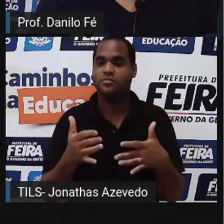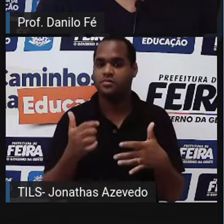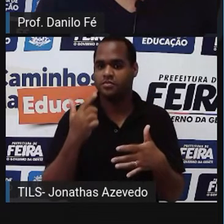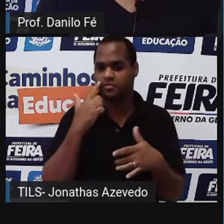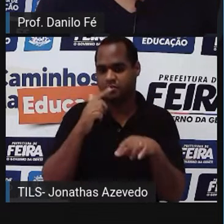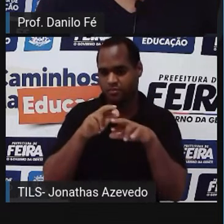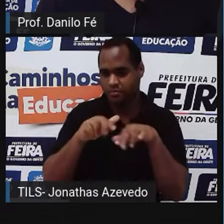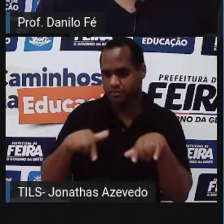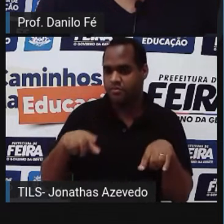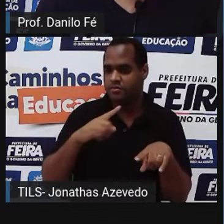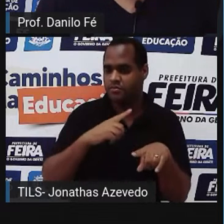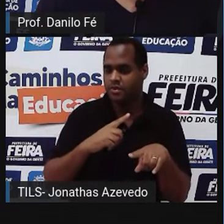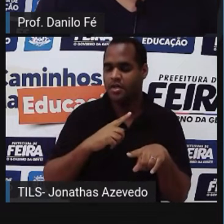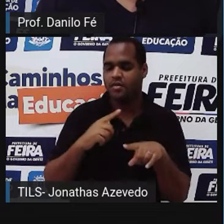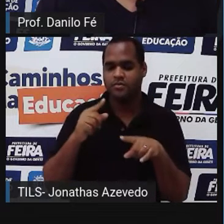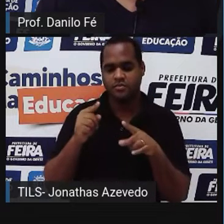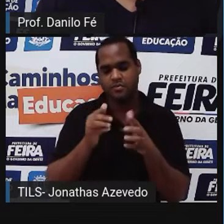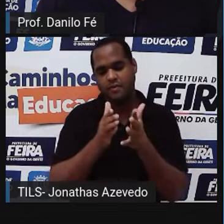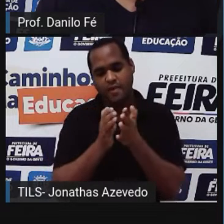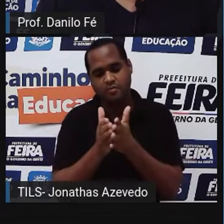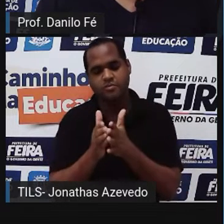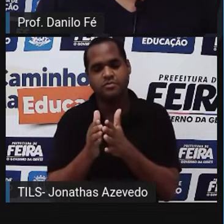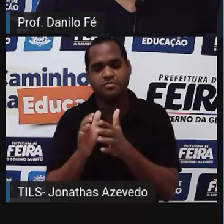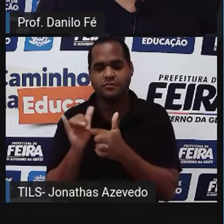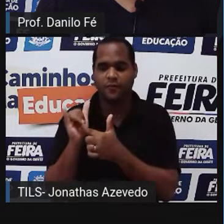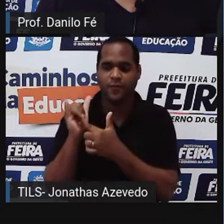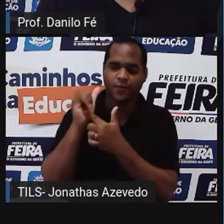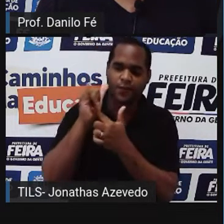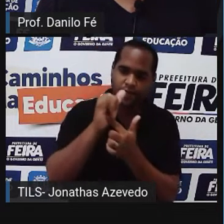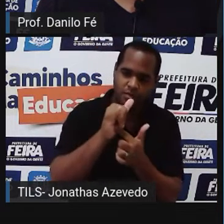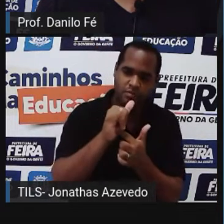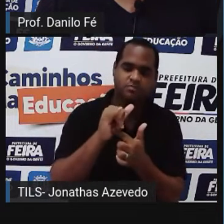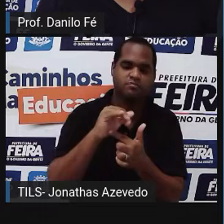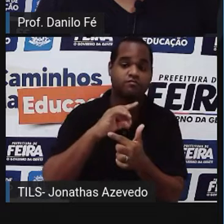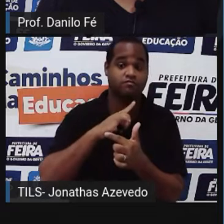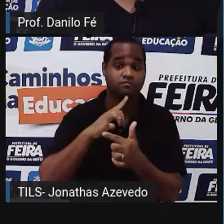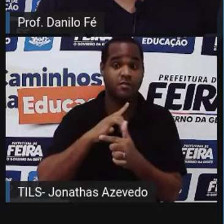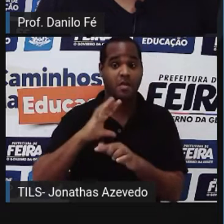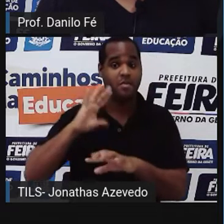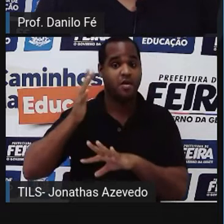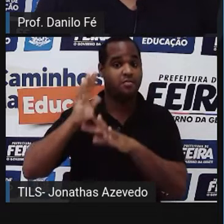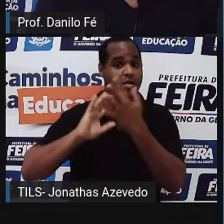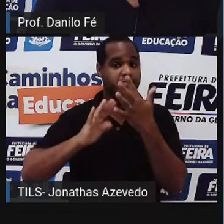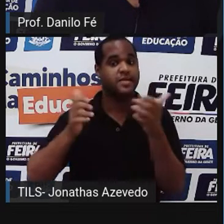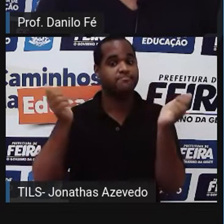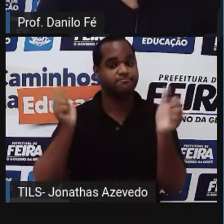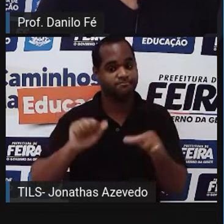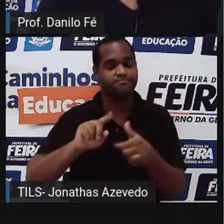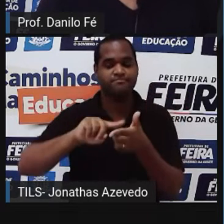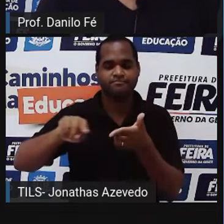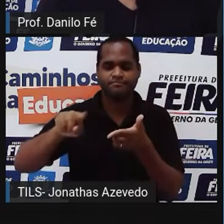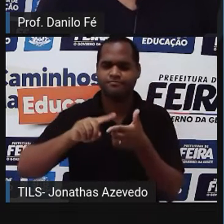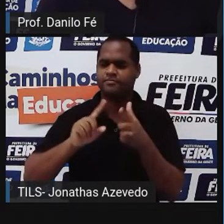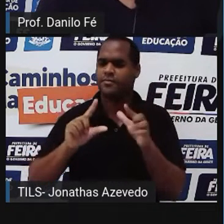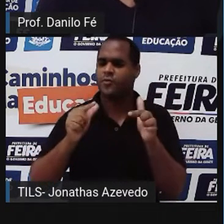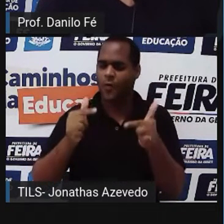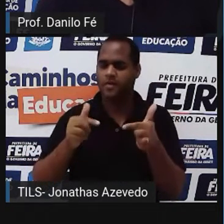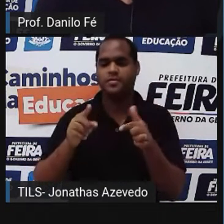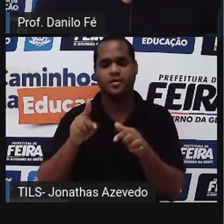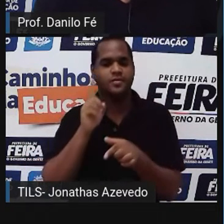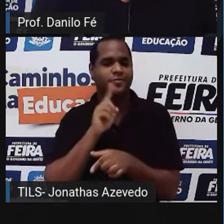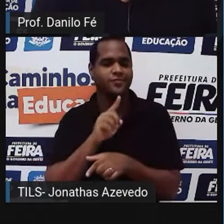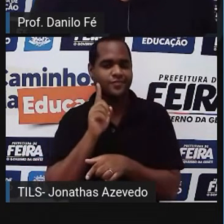seus porta-aviões e causa um grande estrago. Por sorte dos Estados